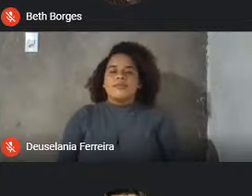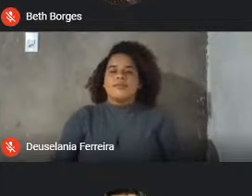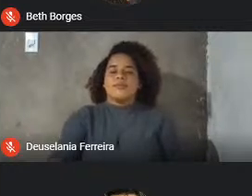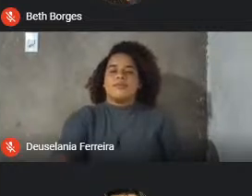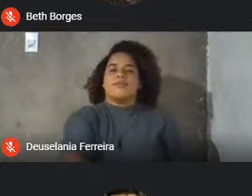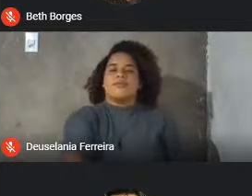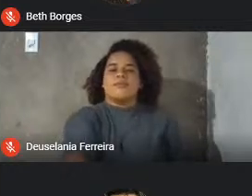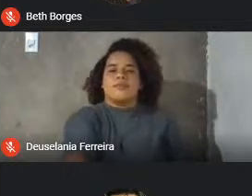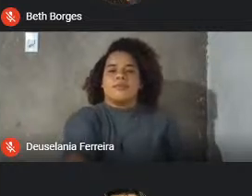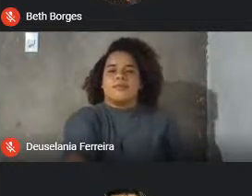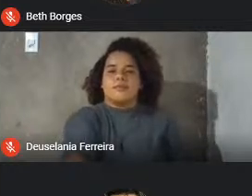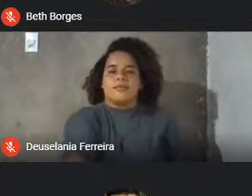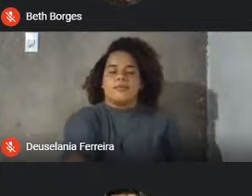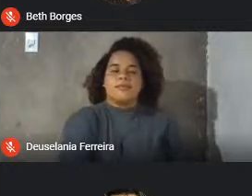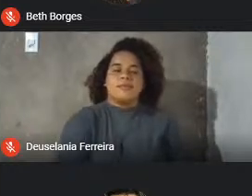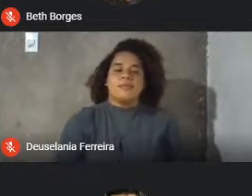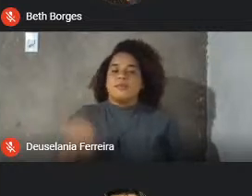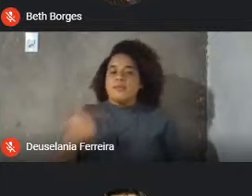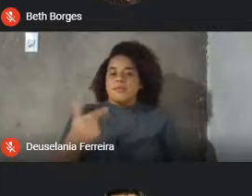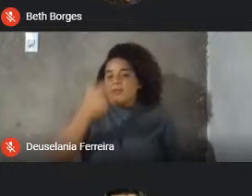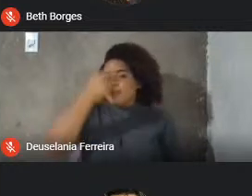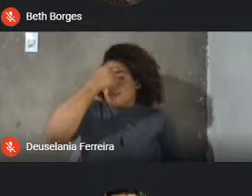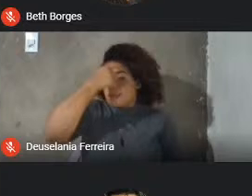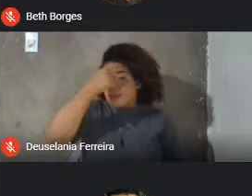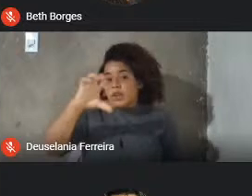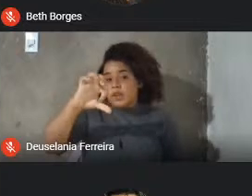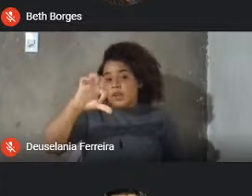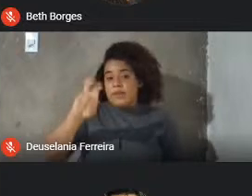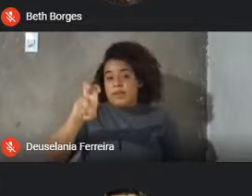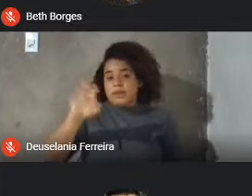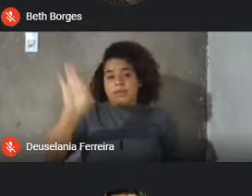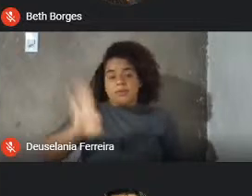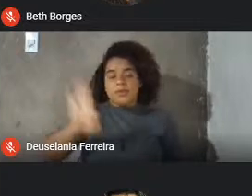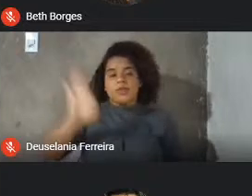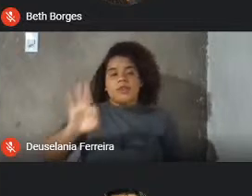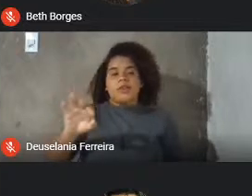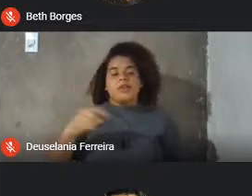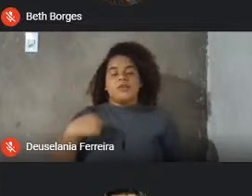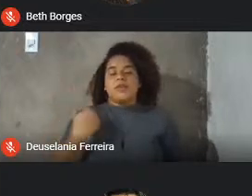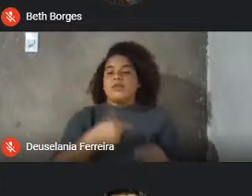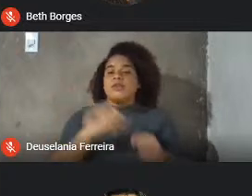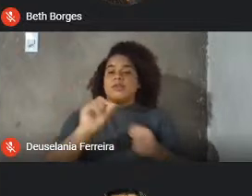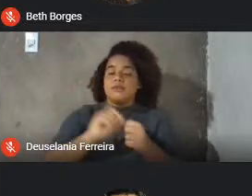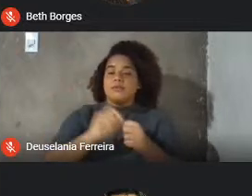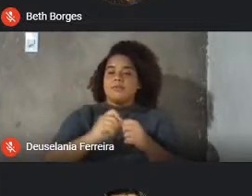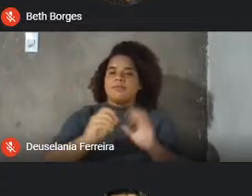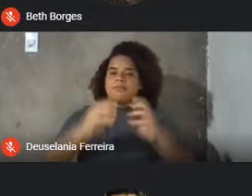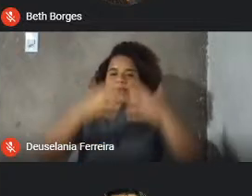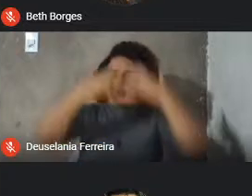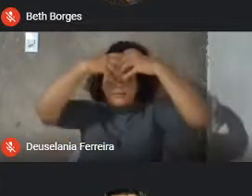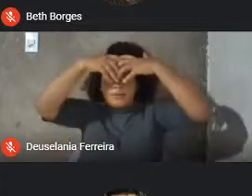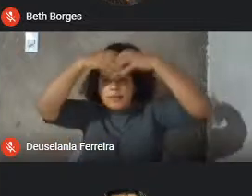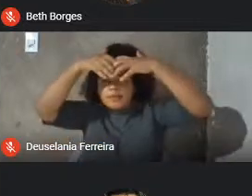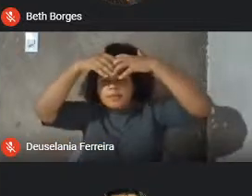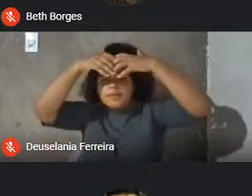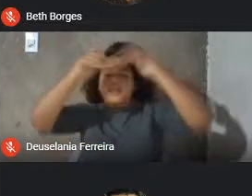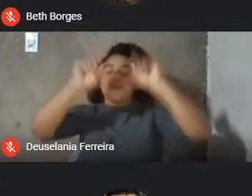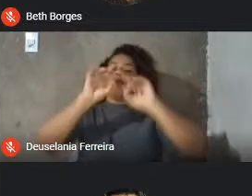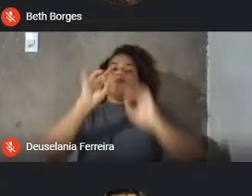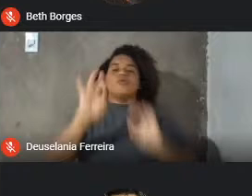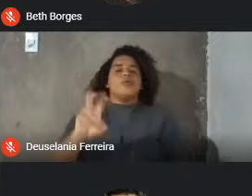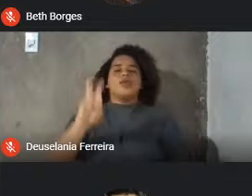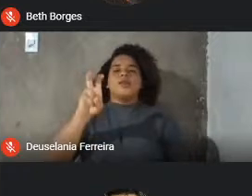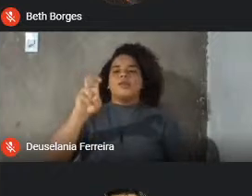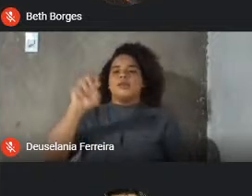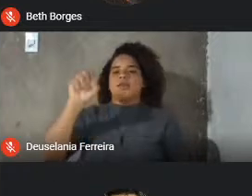Não temos consciência de 95% do que fazemos e processamos no cérebro. Apenas